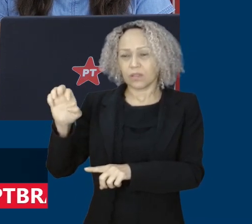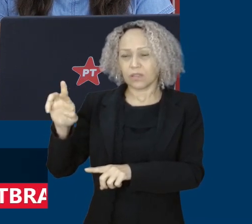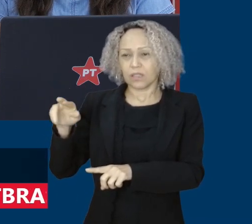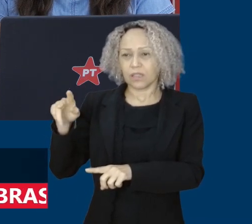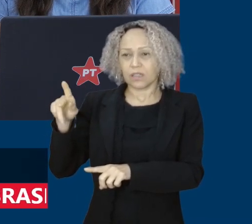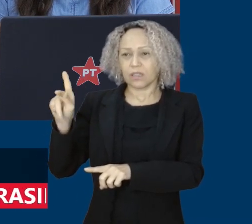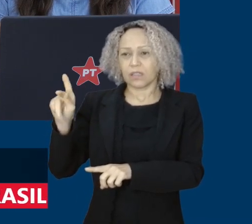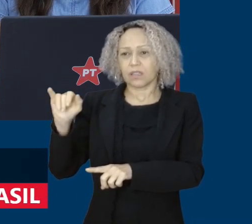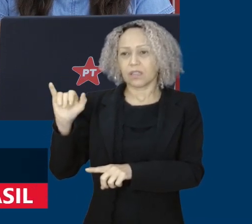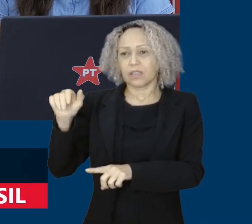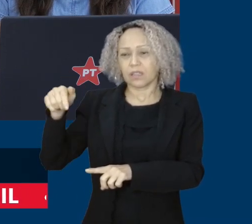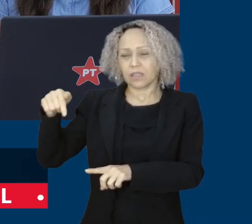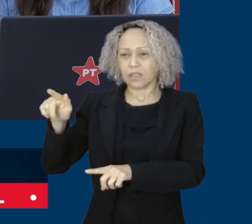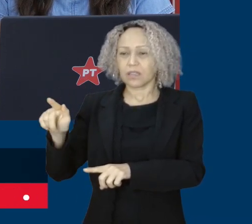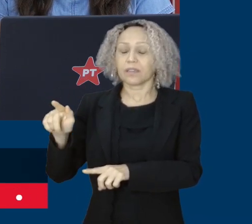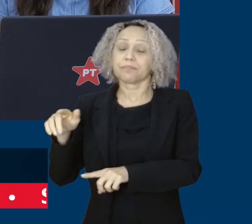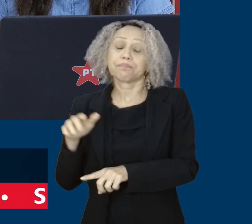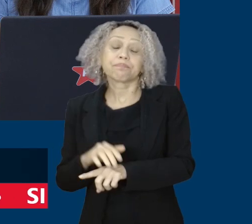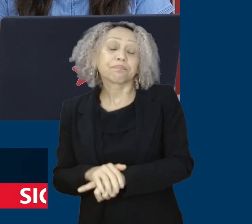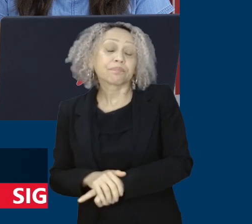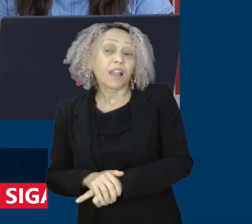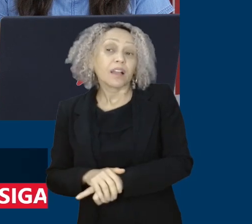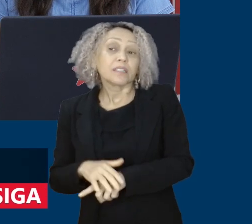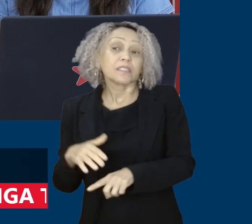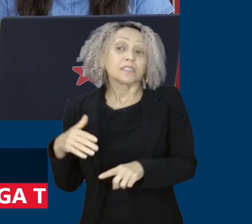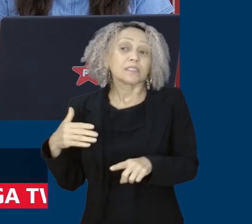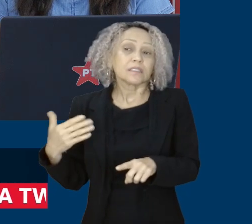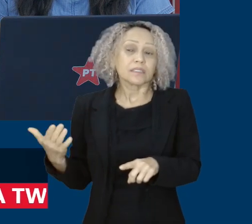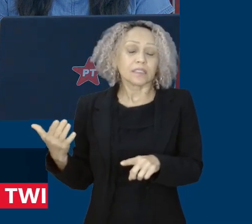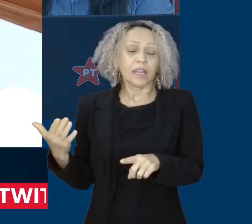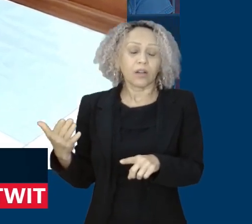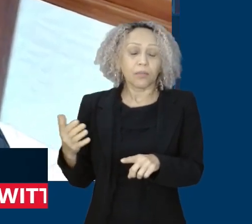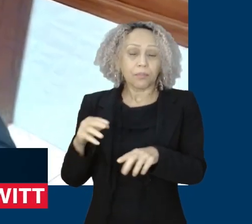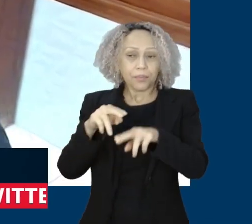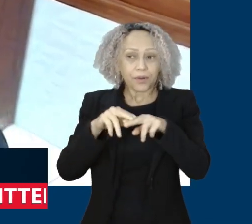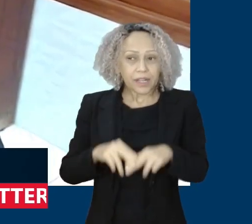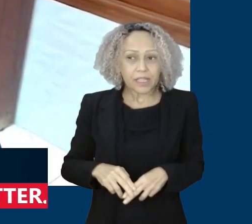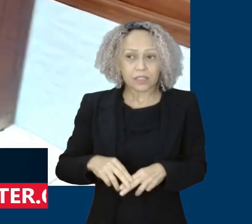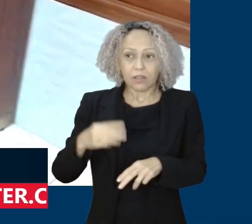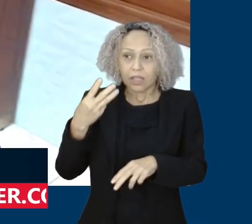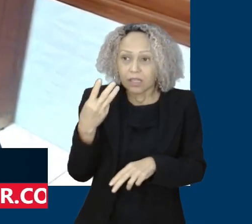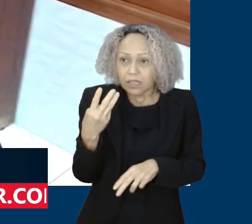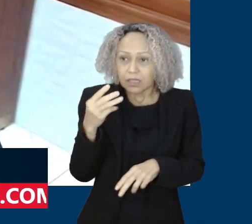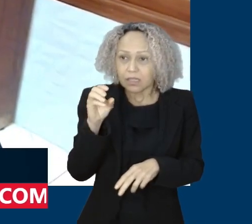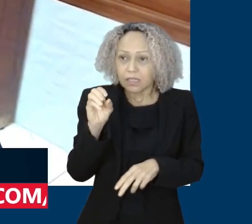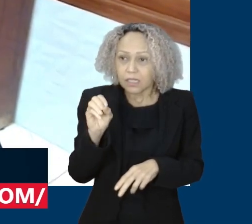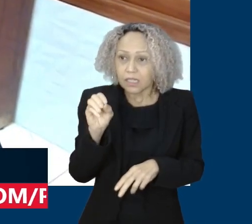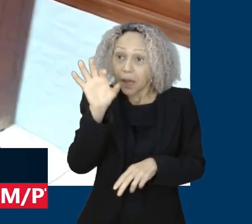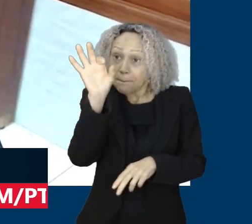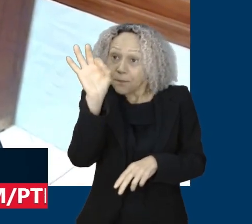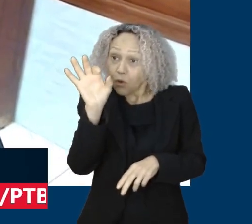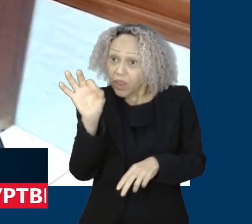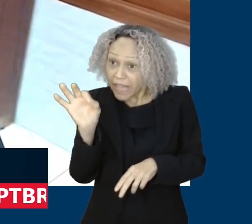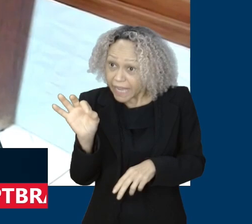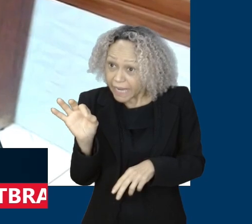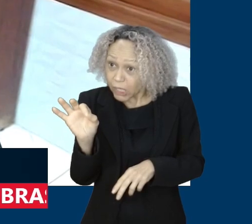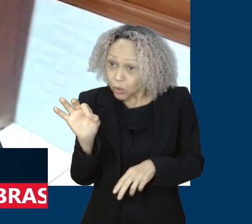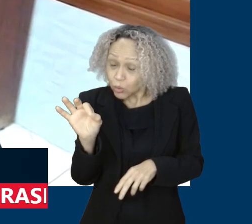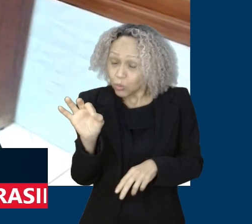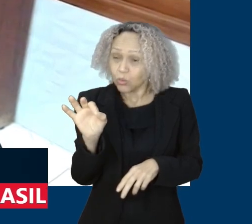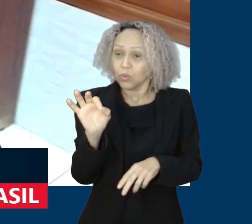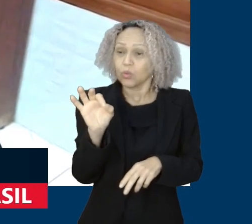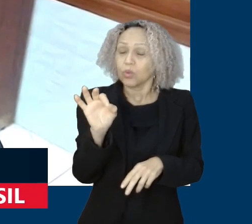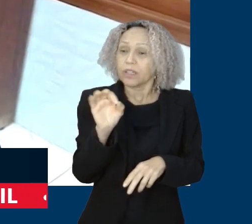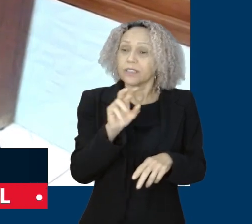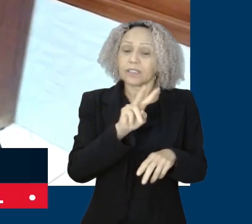governo, 30% dos cargos são dedicados à comunidade negra. Eu estou tranquilo porque eu estou cumprindo